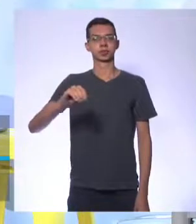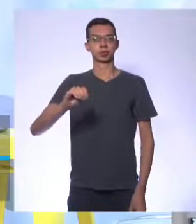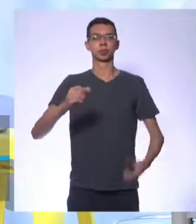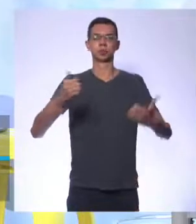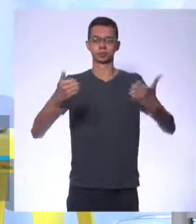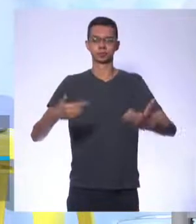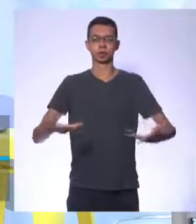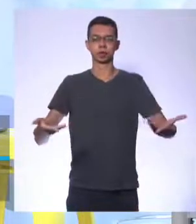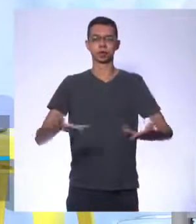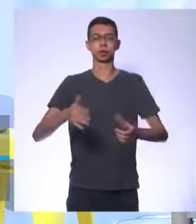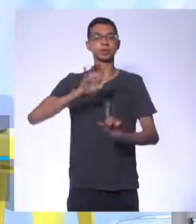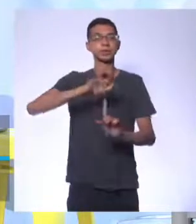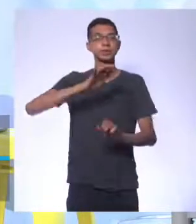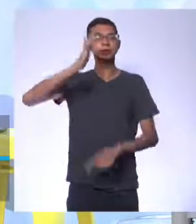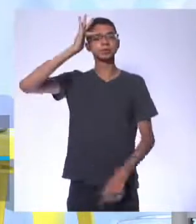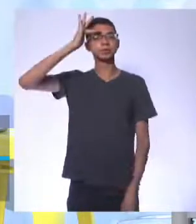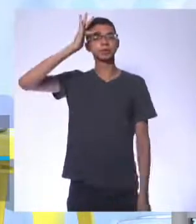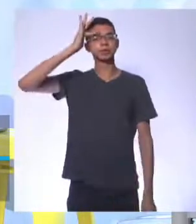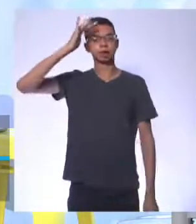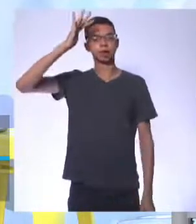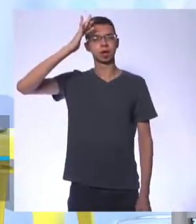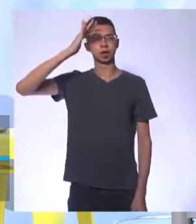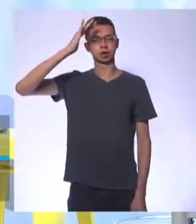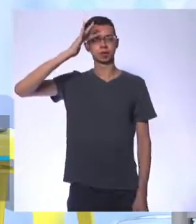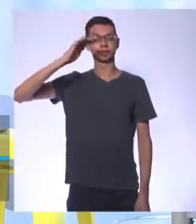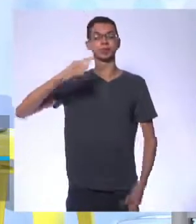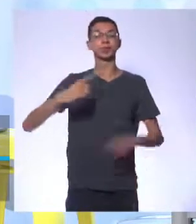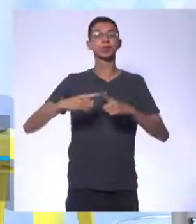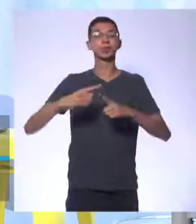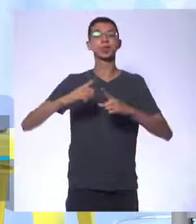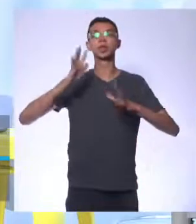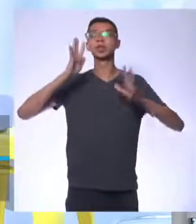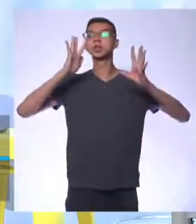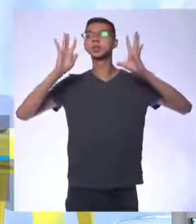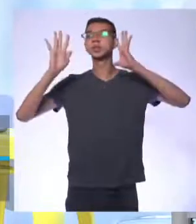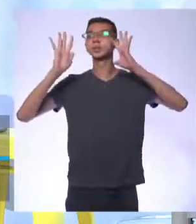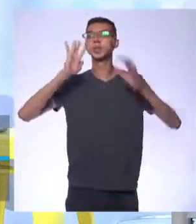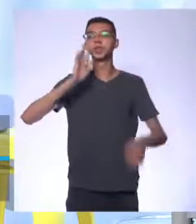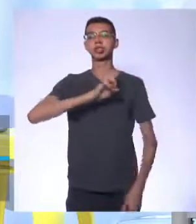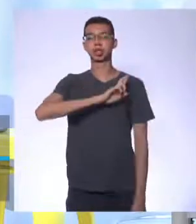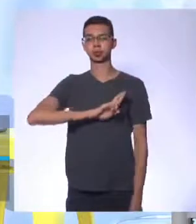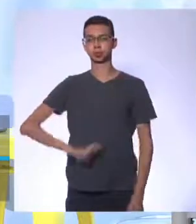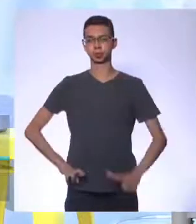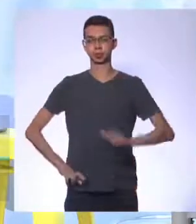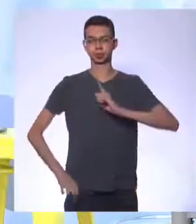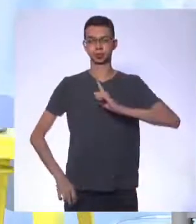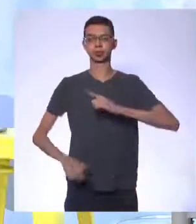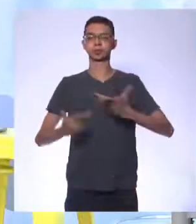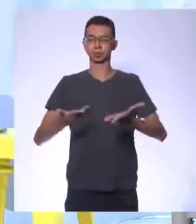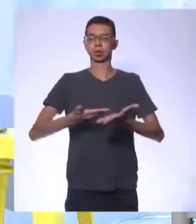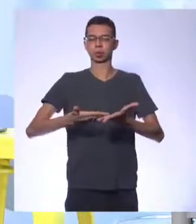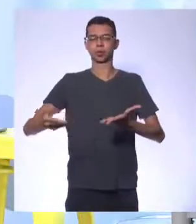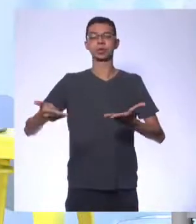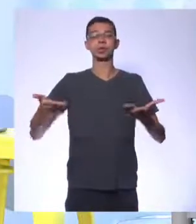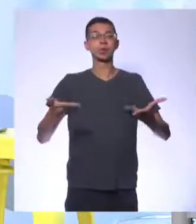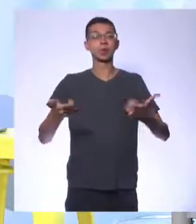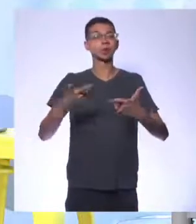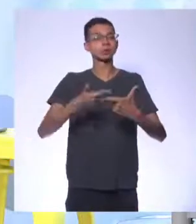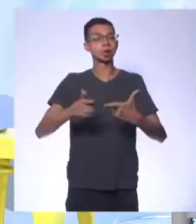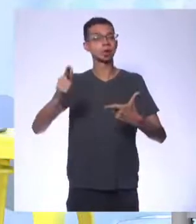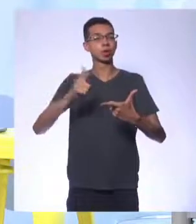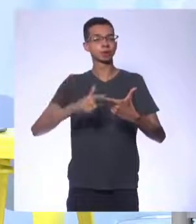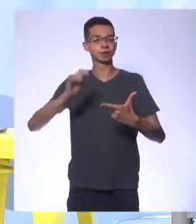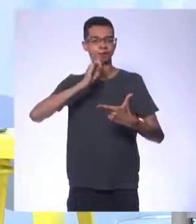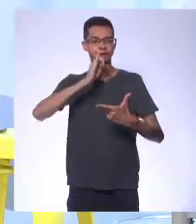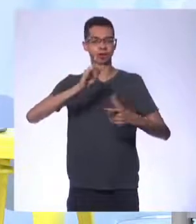acerca desse imaginário republicano aí. Então, a gente já começa problematizando uma frase muito recorrente, que vocês já